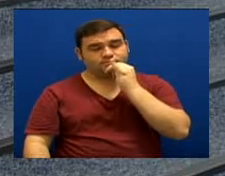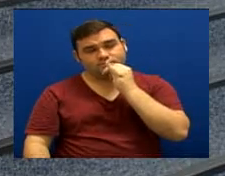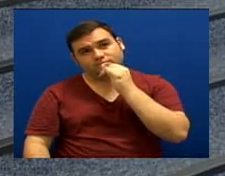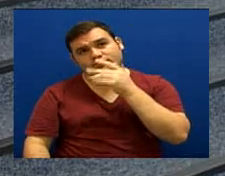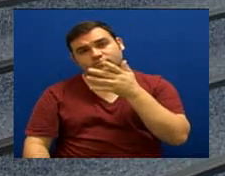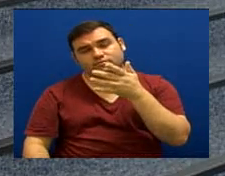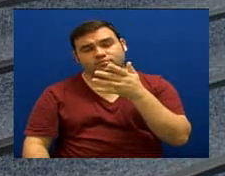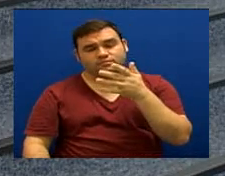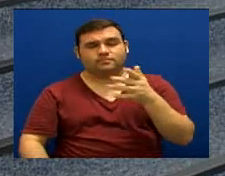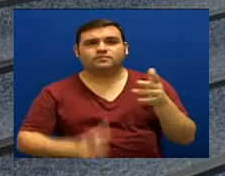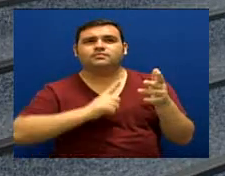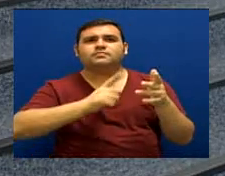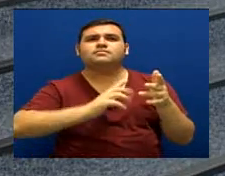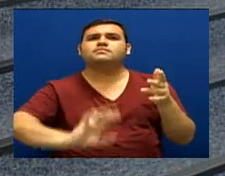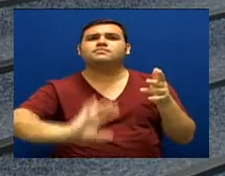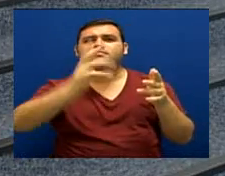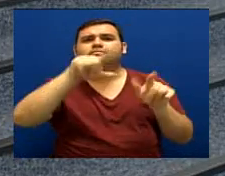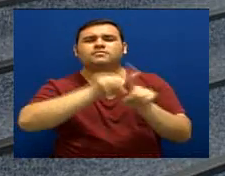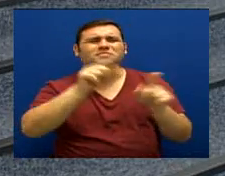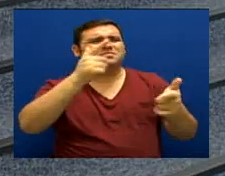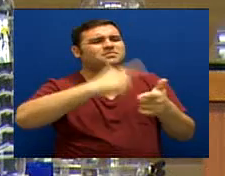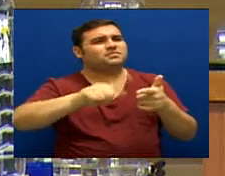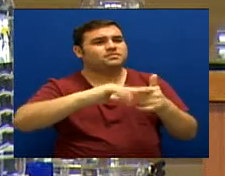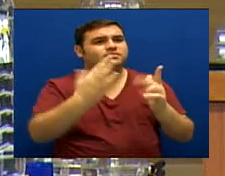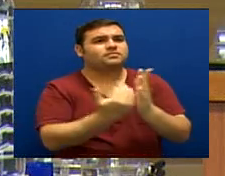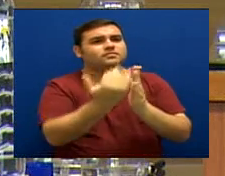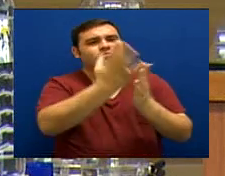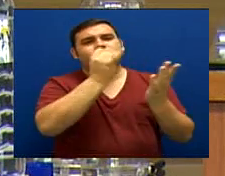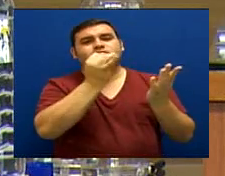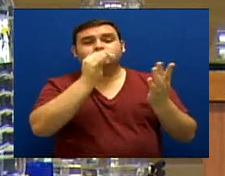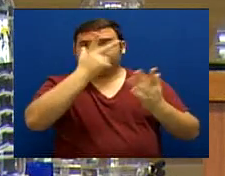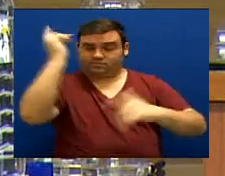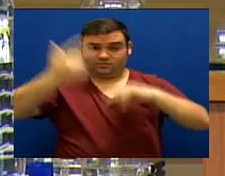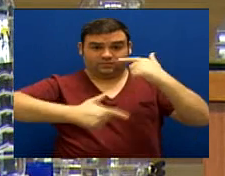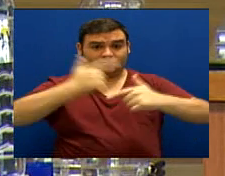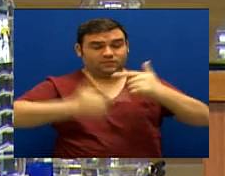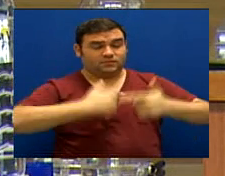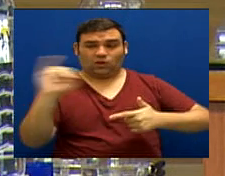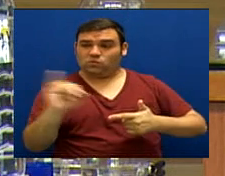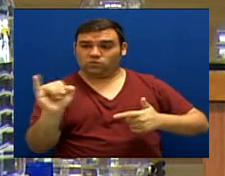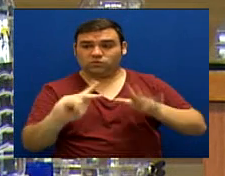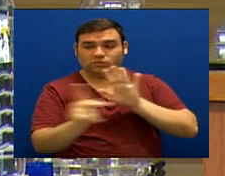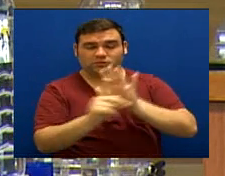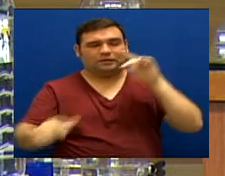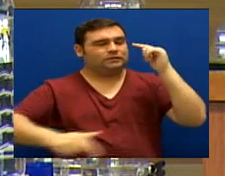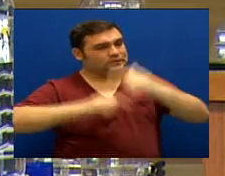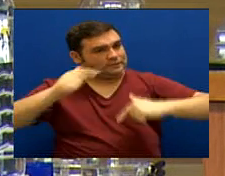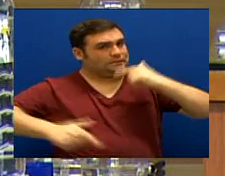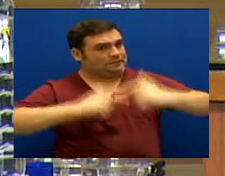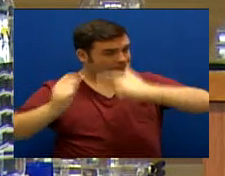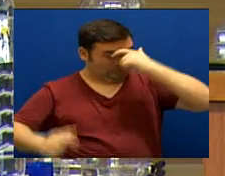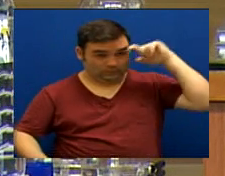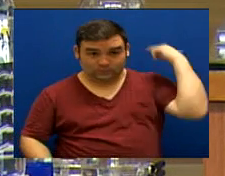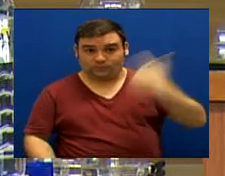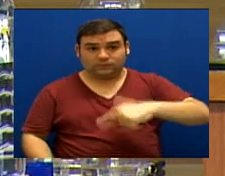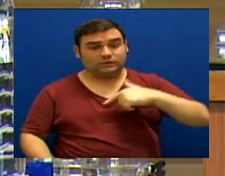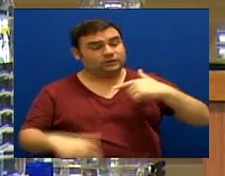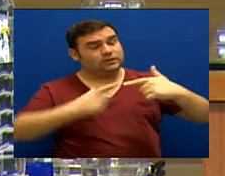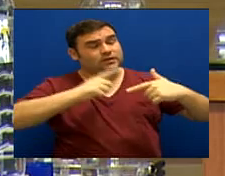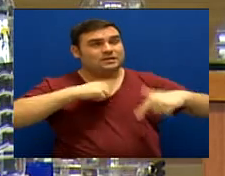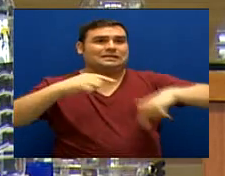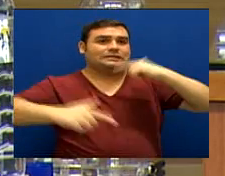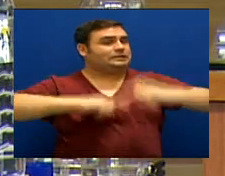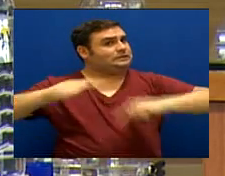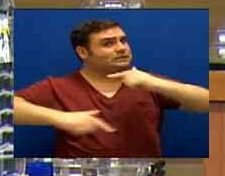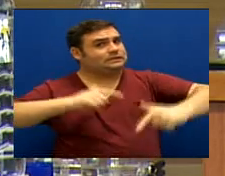são situações assim e aí vem muito mais no nosso pessoal da área tributária trabalhando assim a mil por hora para poder